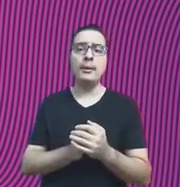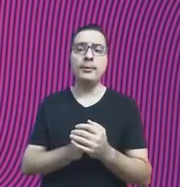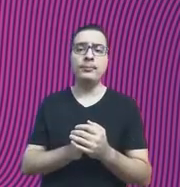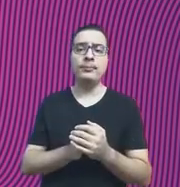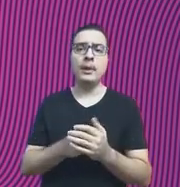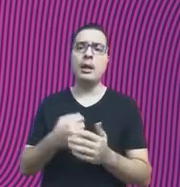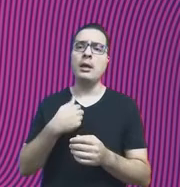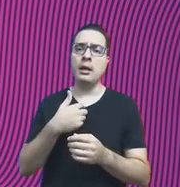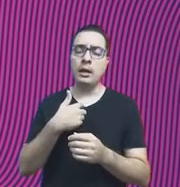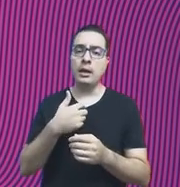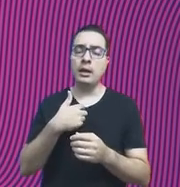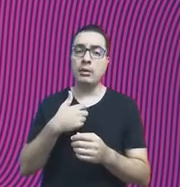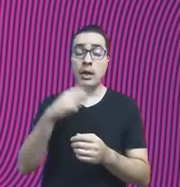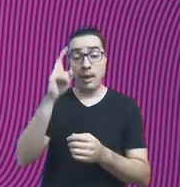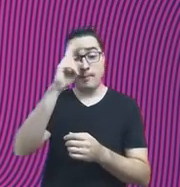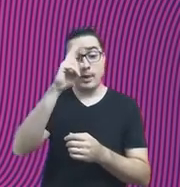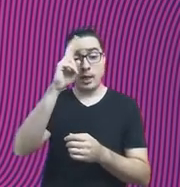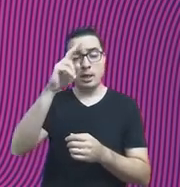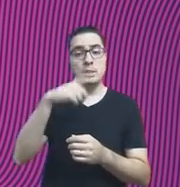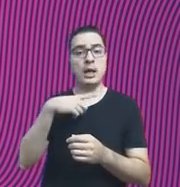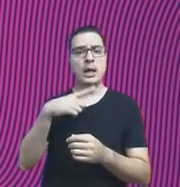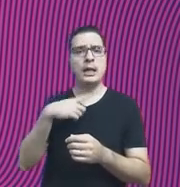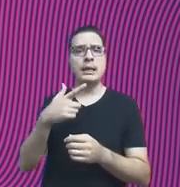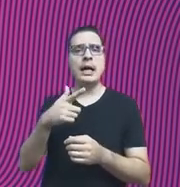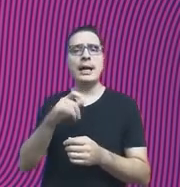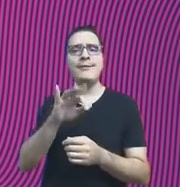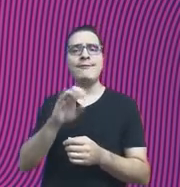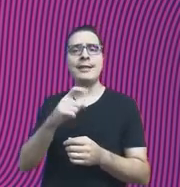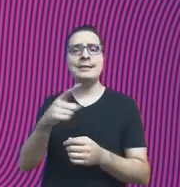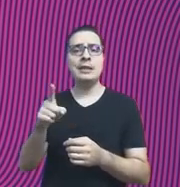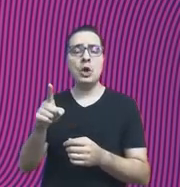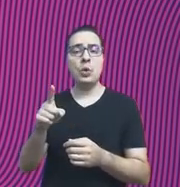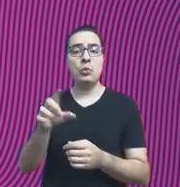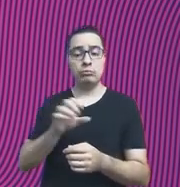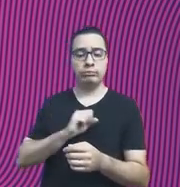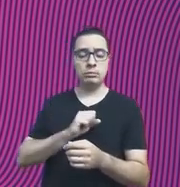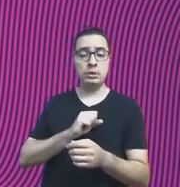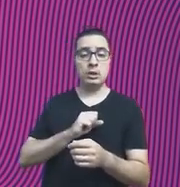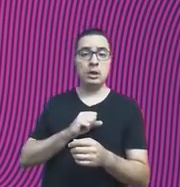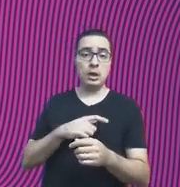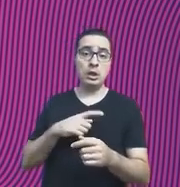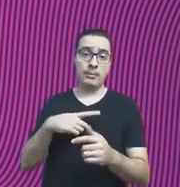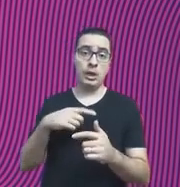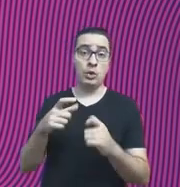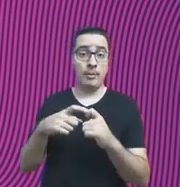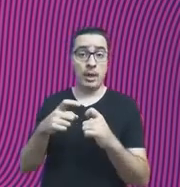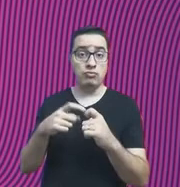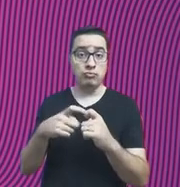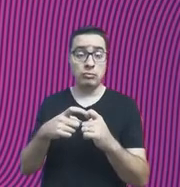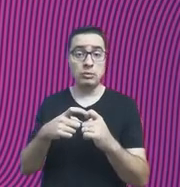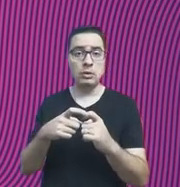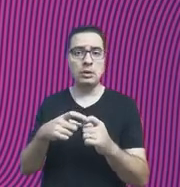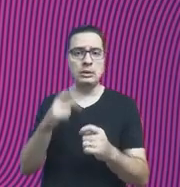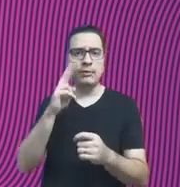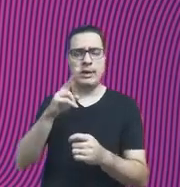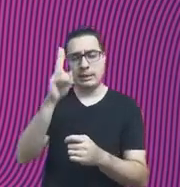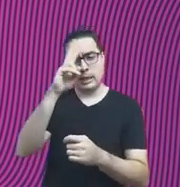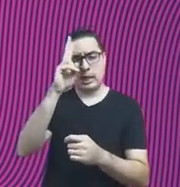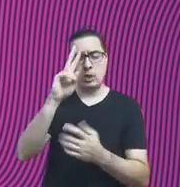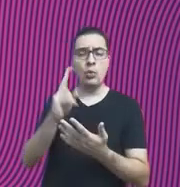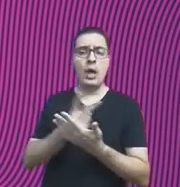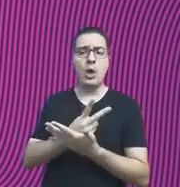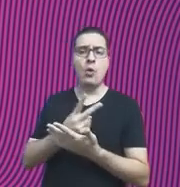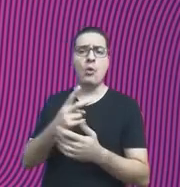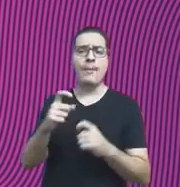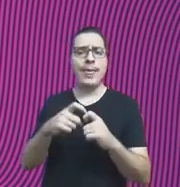eu me lembrei muito da questão da infecção e do erro médico. Né? Se a gente olhar para a história do erro médico,